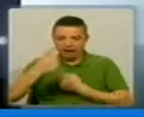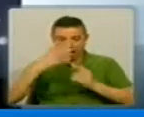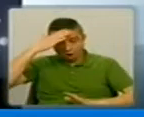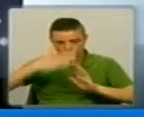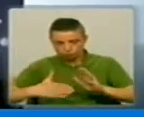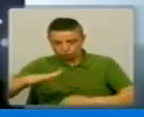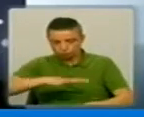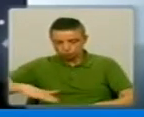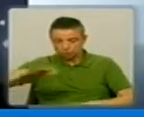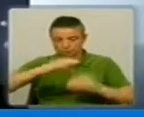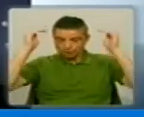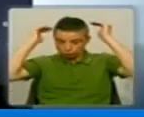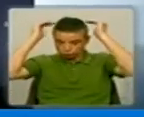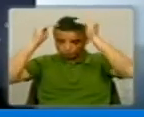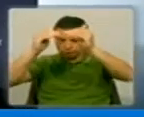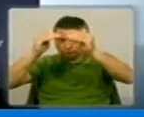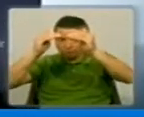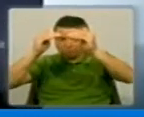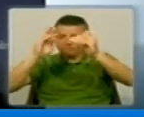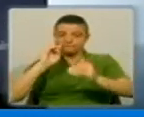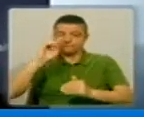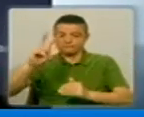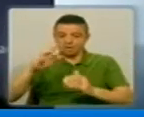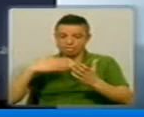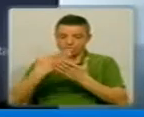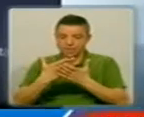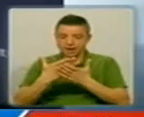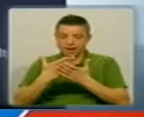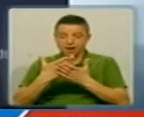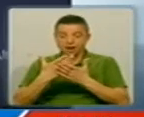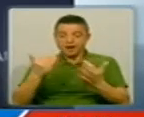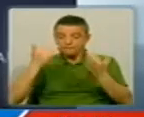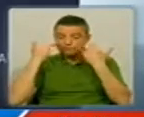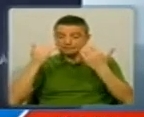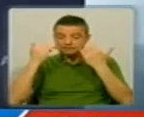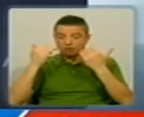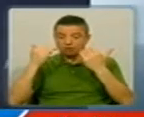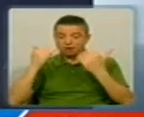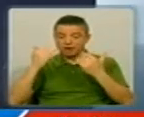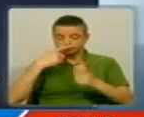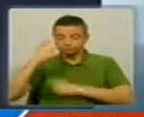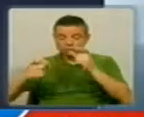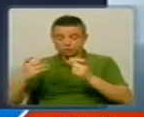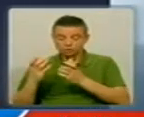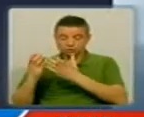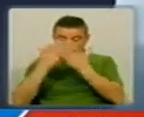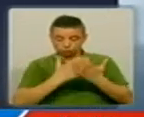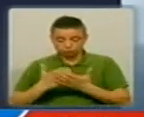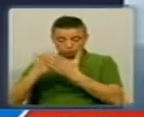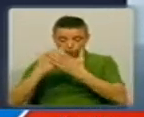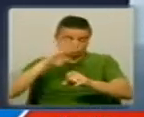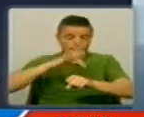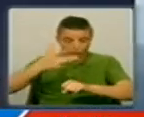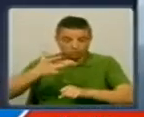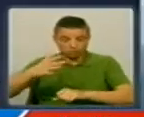naquela zona do céu, transmitiram imediatamente essa informação aos astrónomos profissionais, que depois, então, conseguiram identificar este